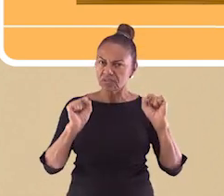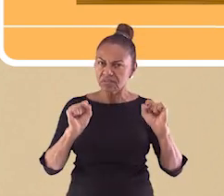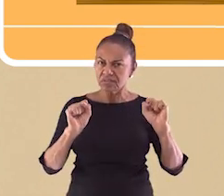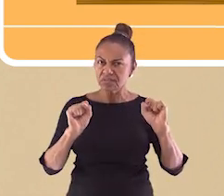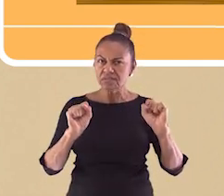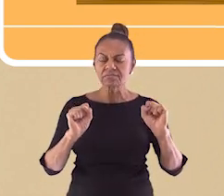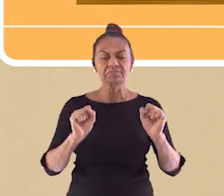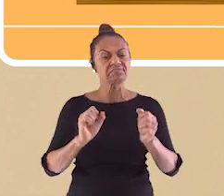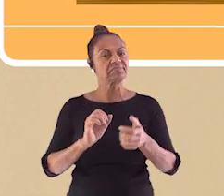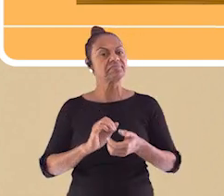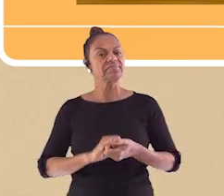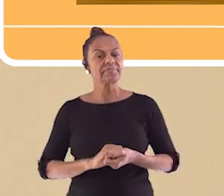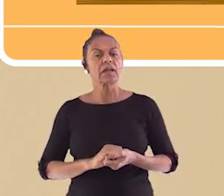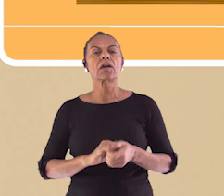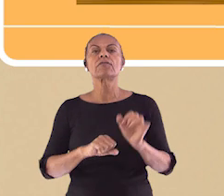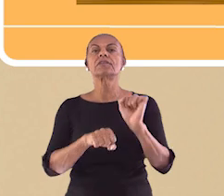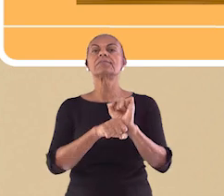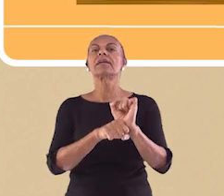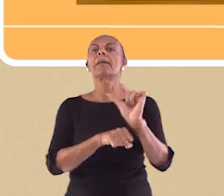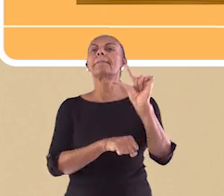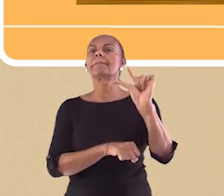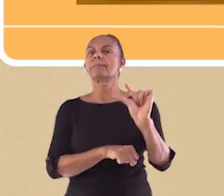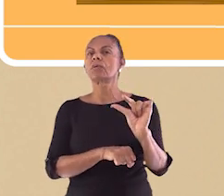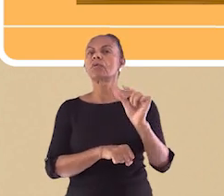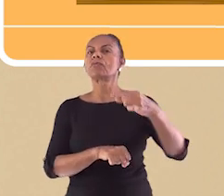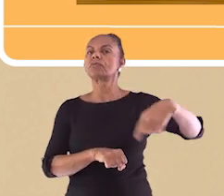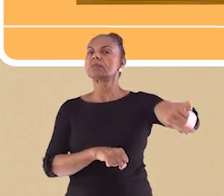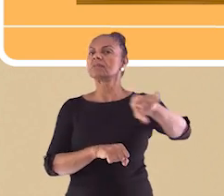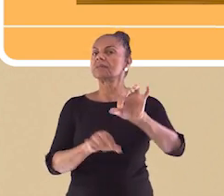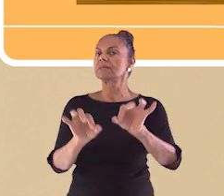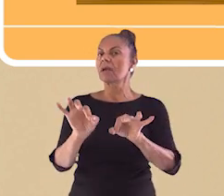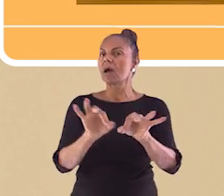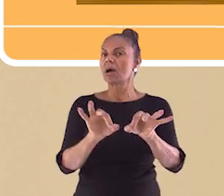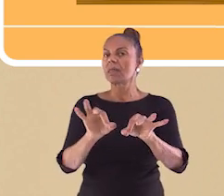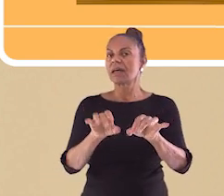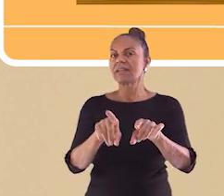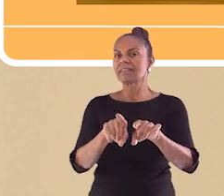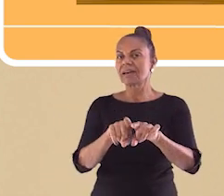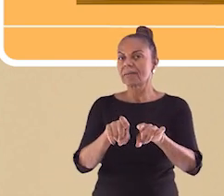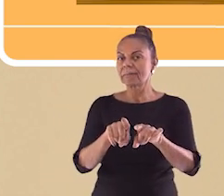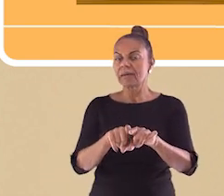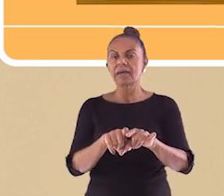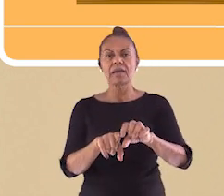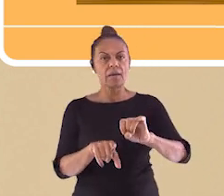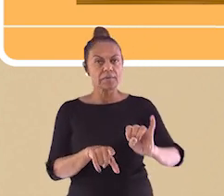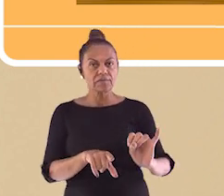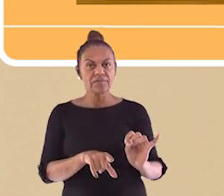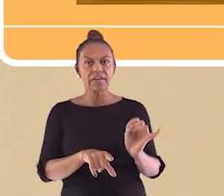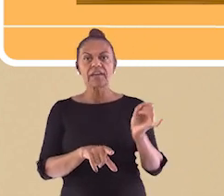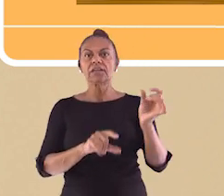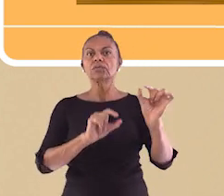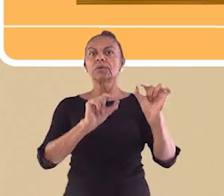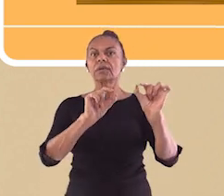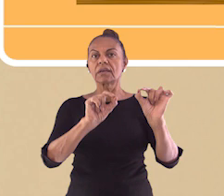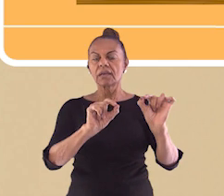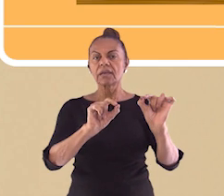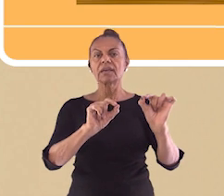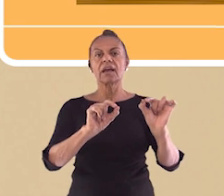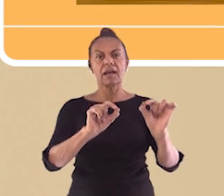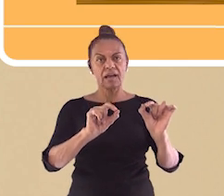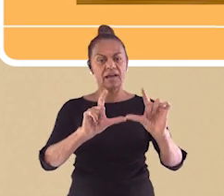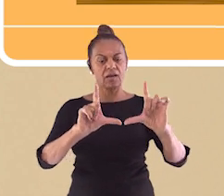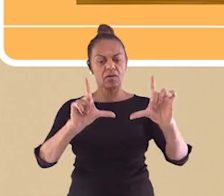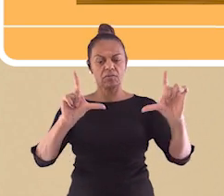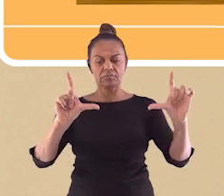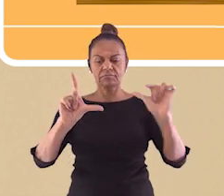um tempo para você se organizar e aproveite para apontar a câmera do seu celular para